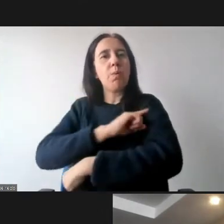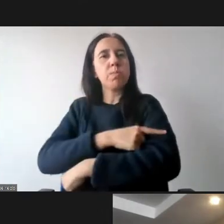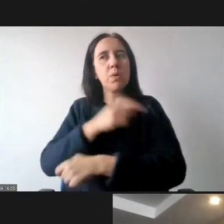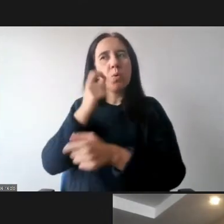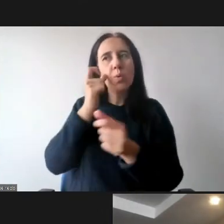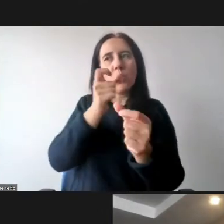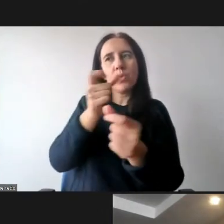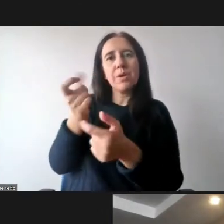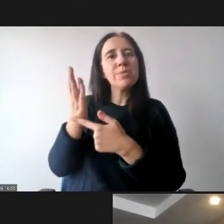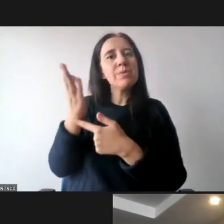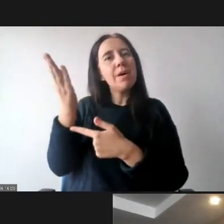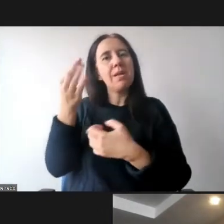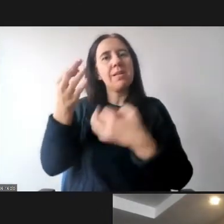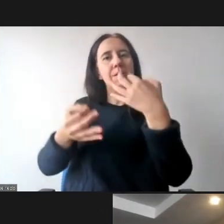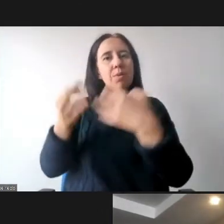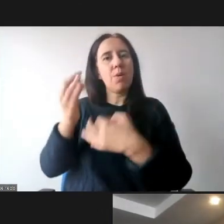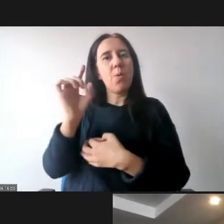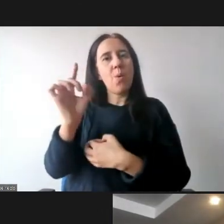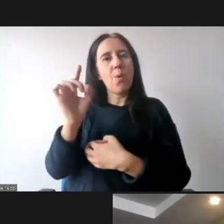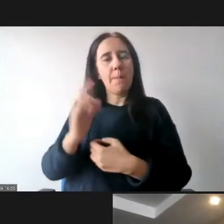pelos tribunais.